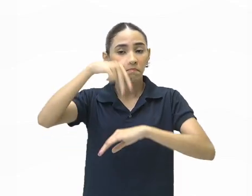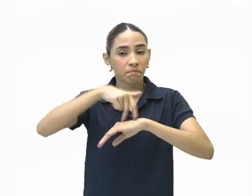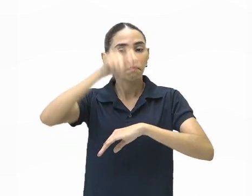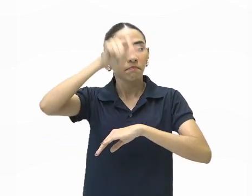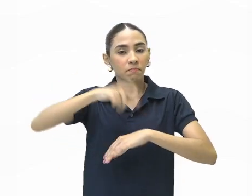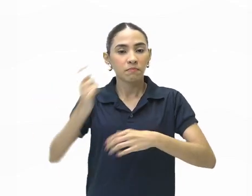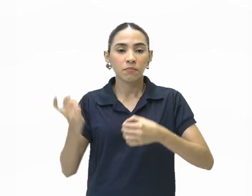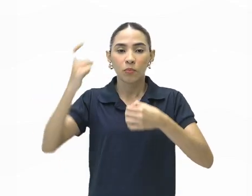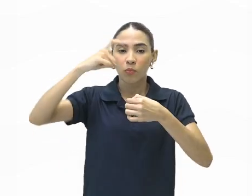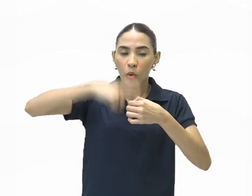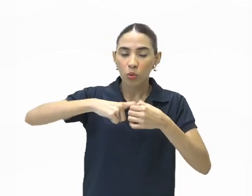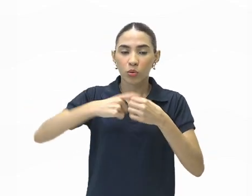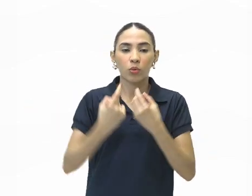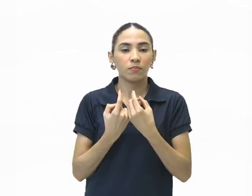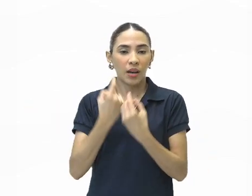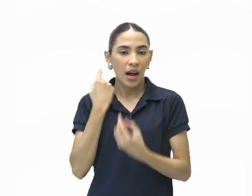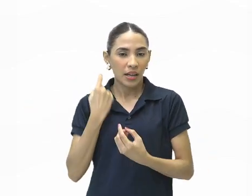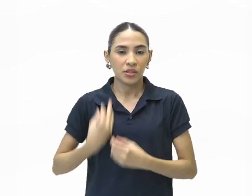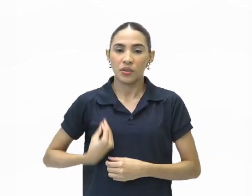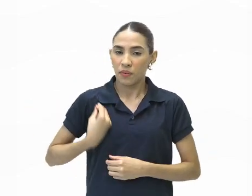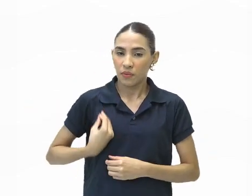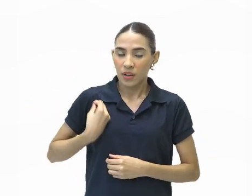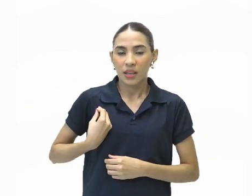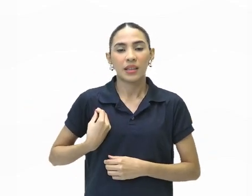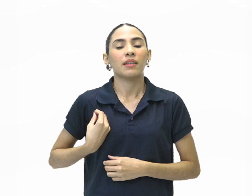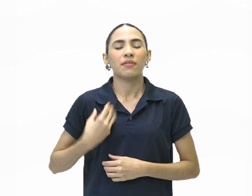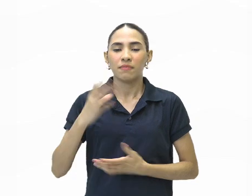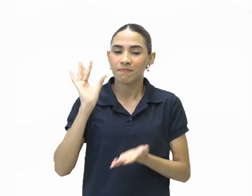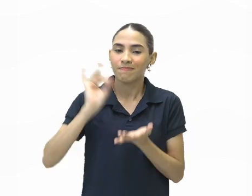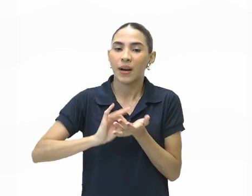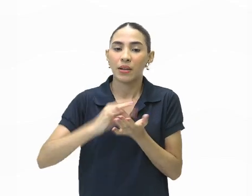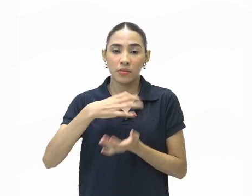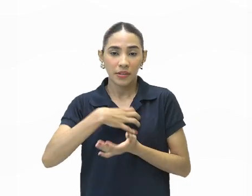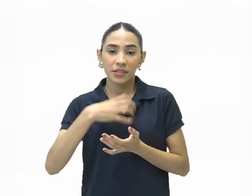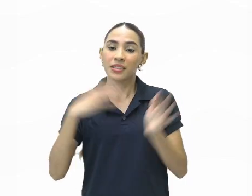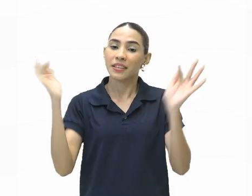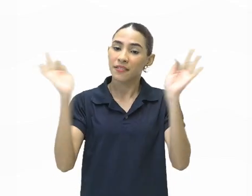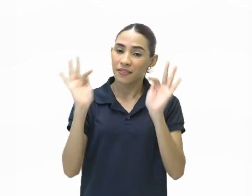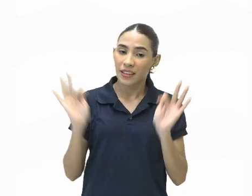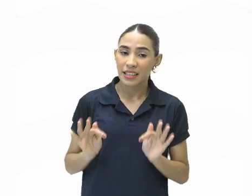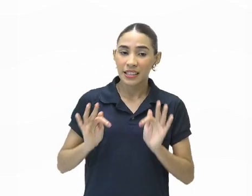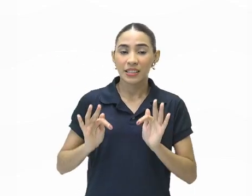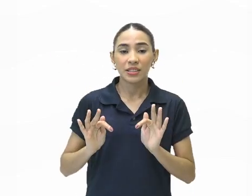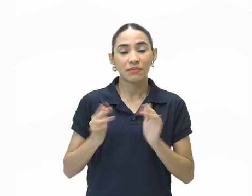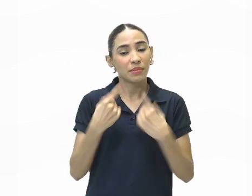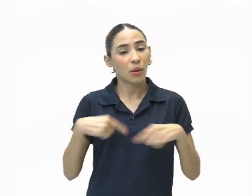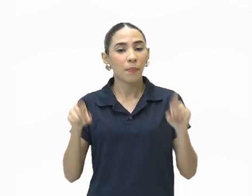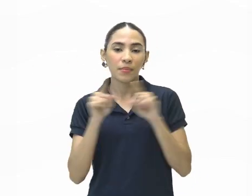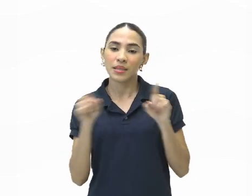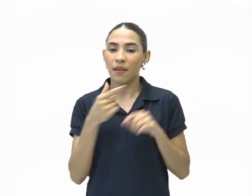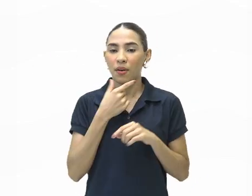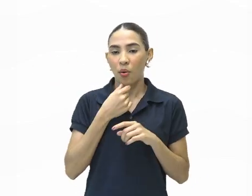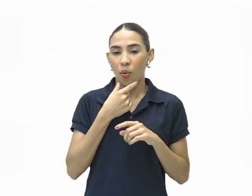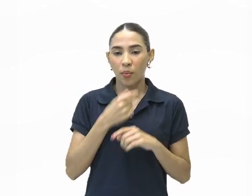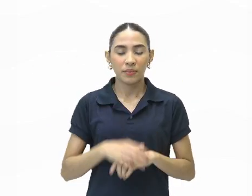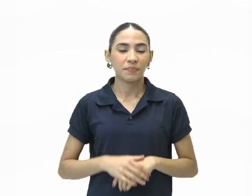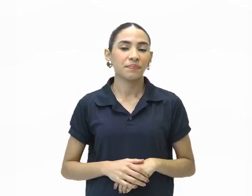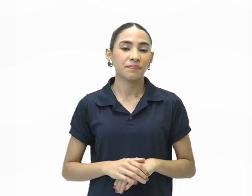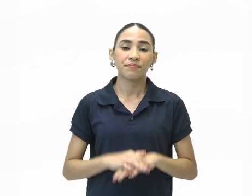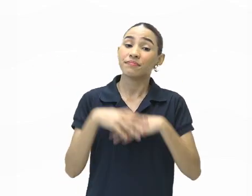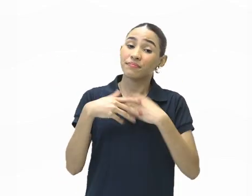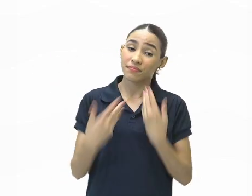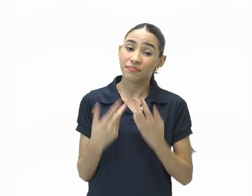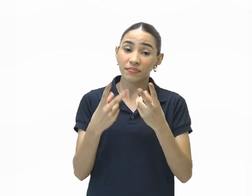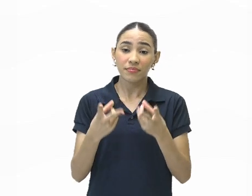voltou à sua vida antiga, onde era realmente feliz e realizada sem a necessidade de um homem, né? Então